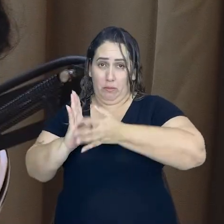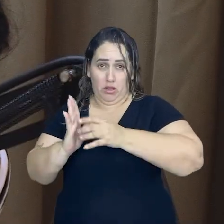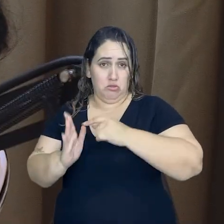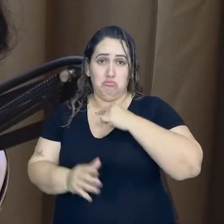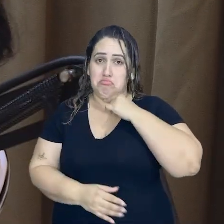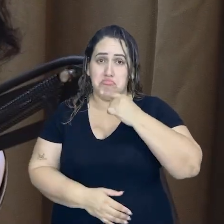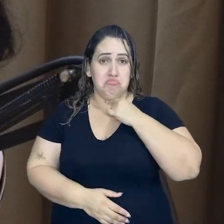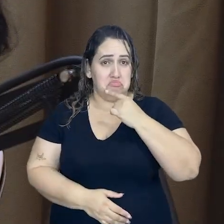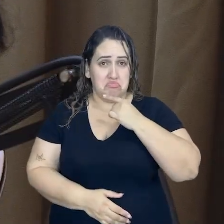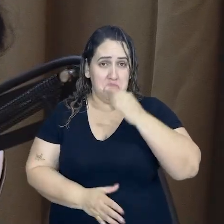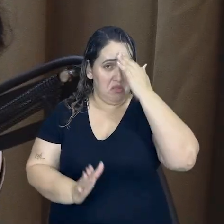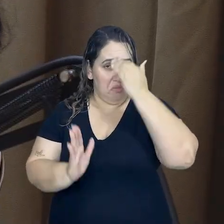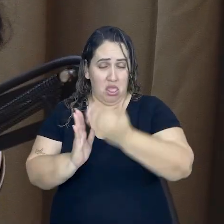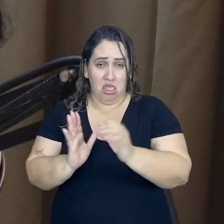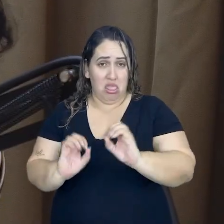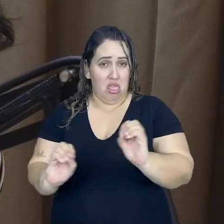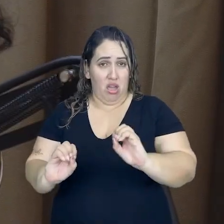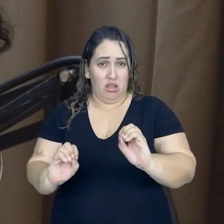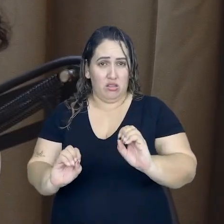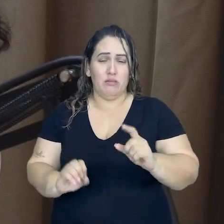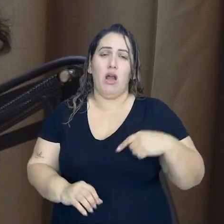ter